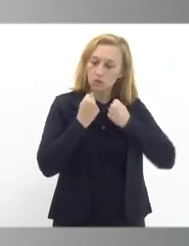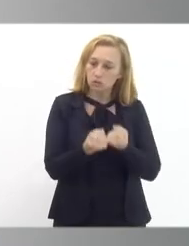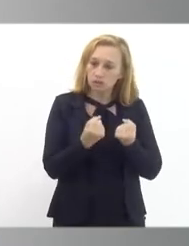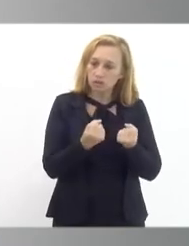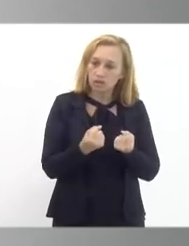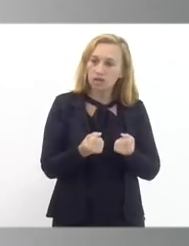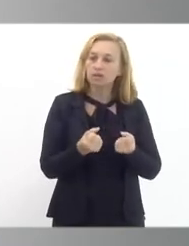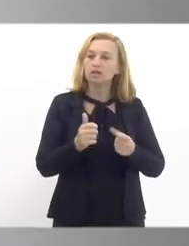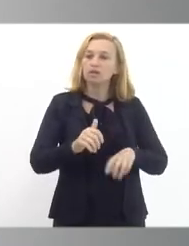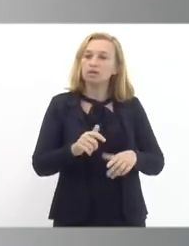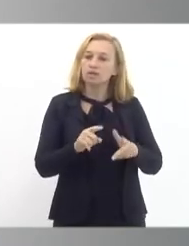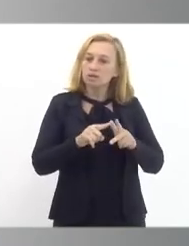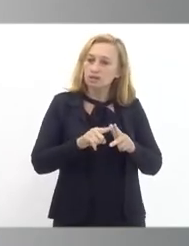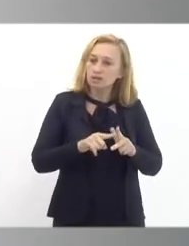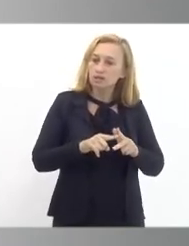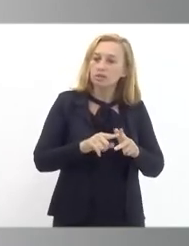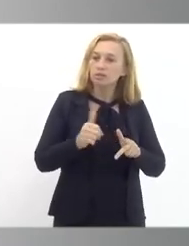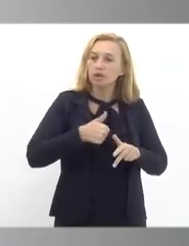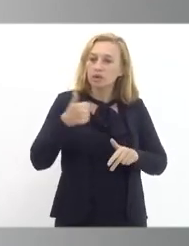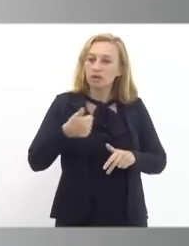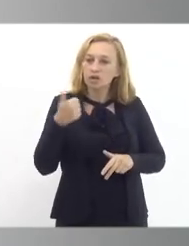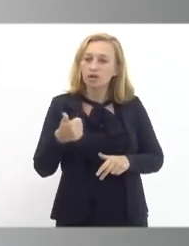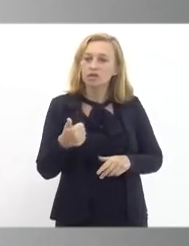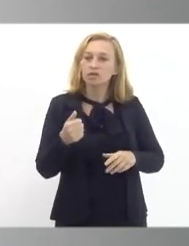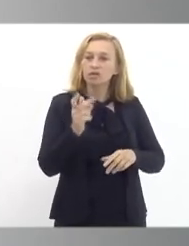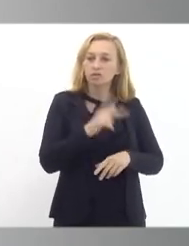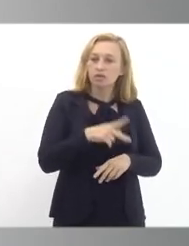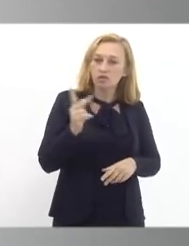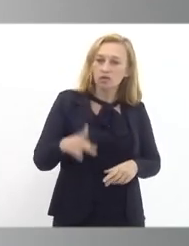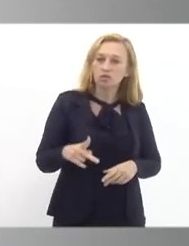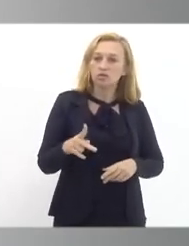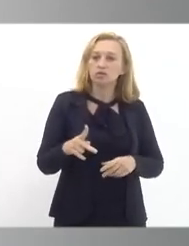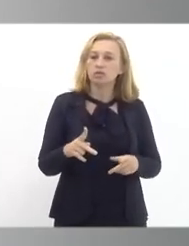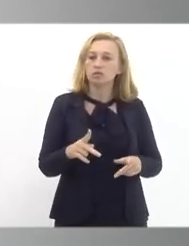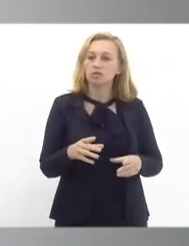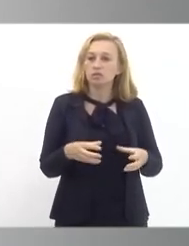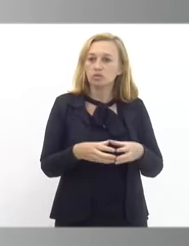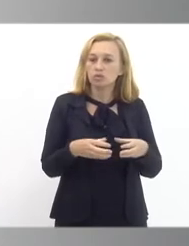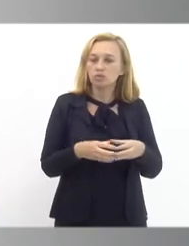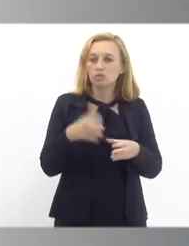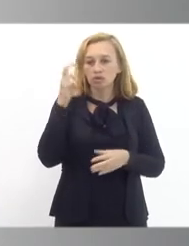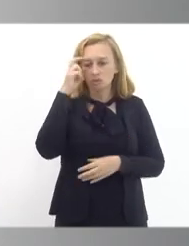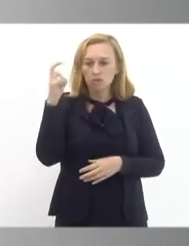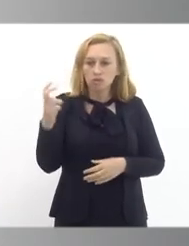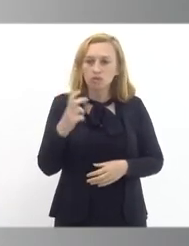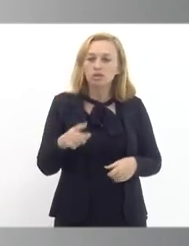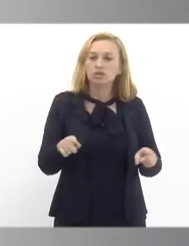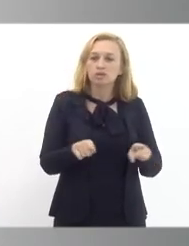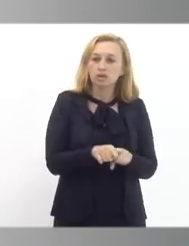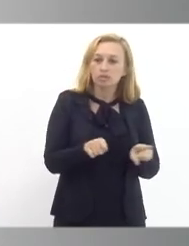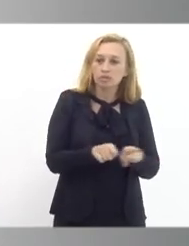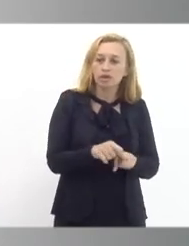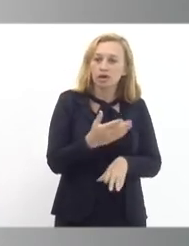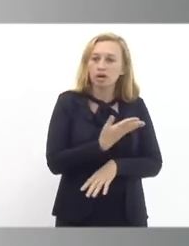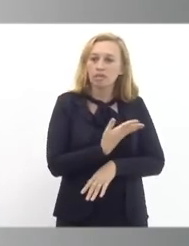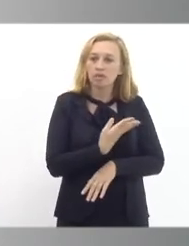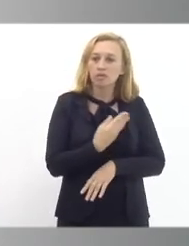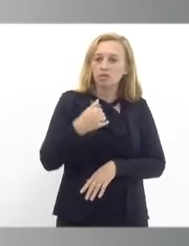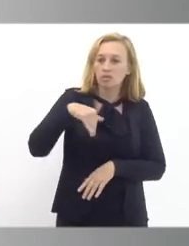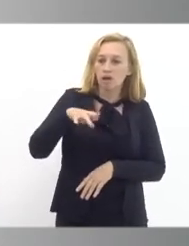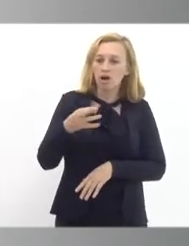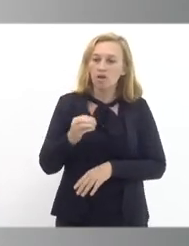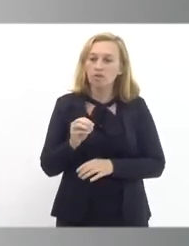essas melhorias, o pessoal da cultura, os professores, nosso amigo Mauro do IFAM também sempre está com a gente lá na